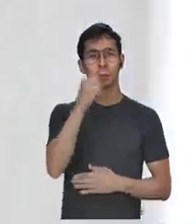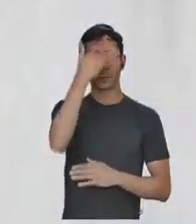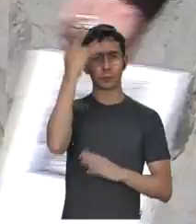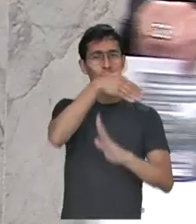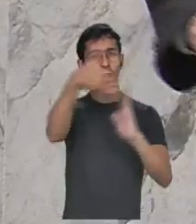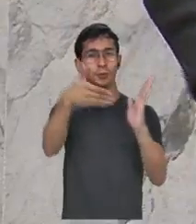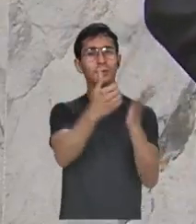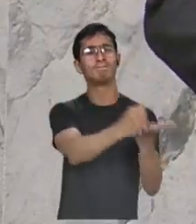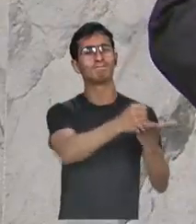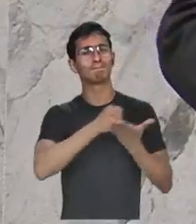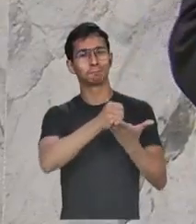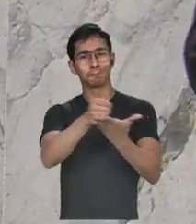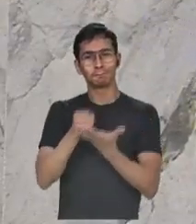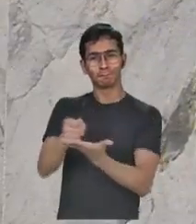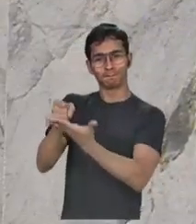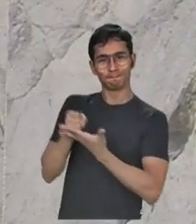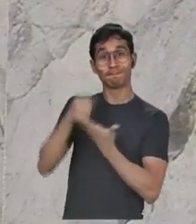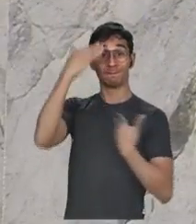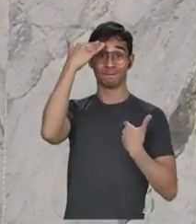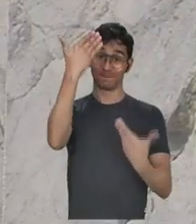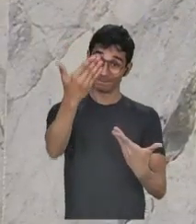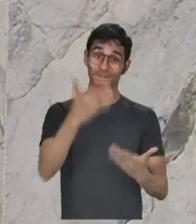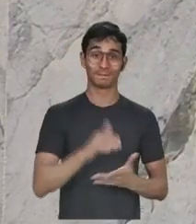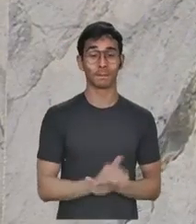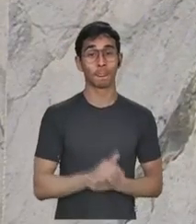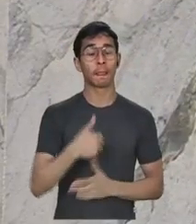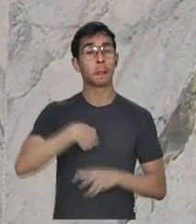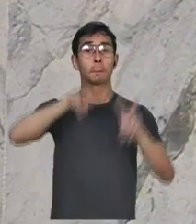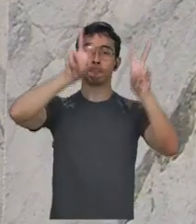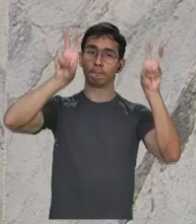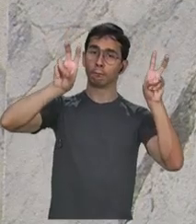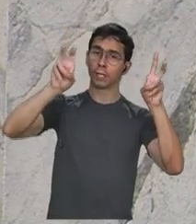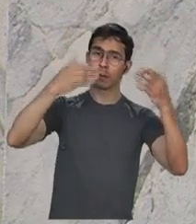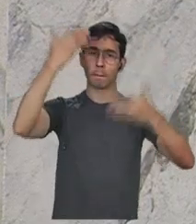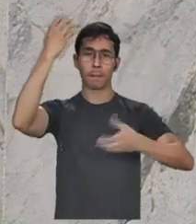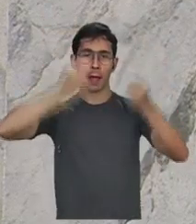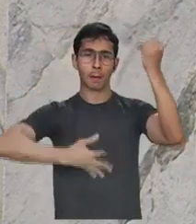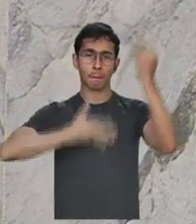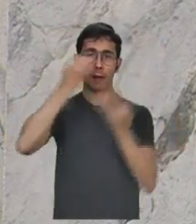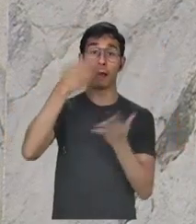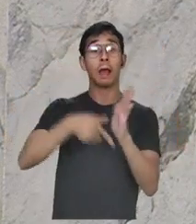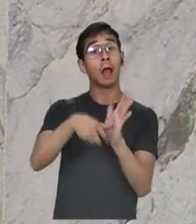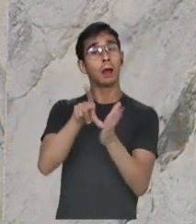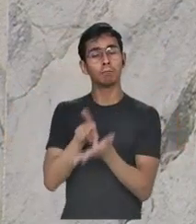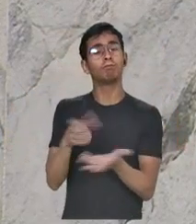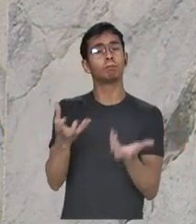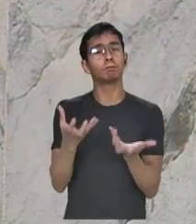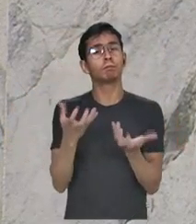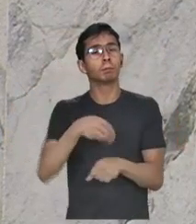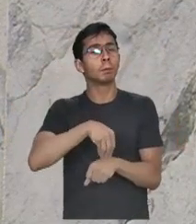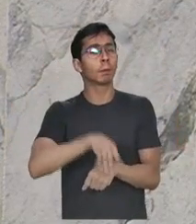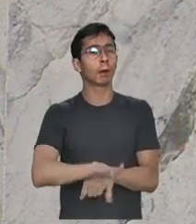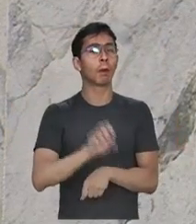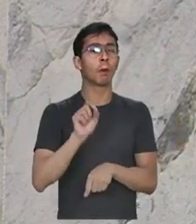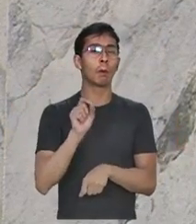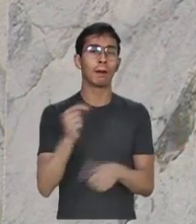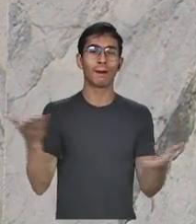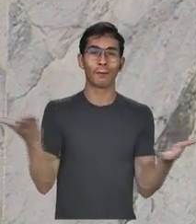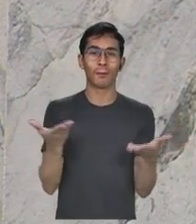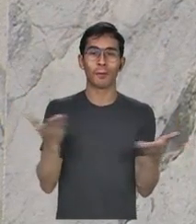apoio ao presidente antes de falar do assunto aqui que eu criamos correr quero dizer aqui que hoje está se encerrando aí